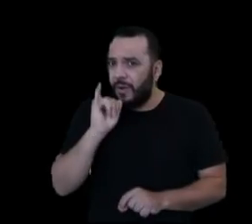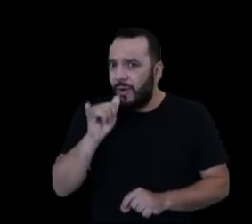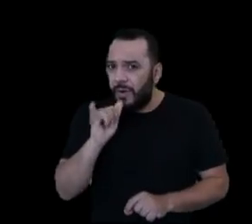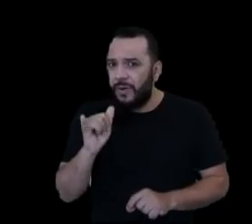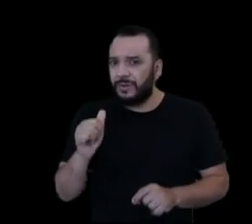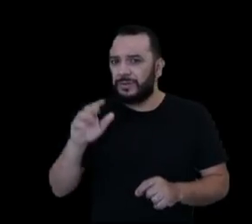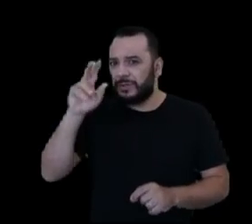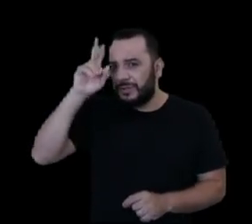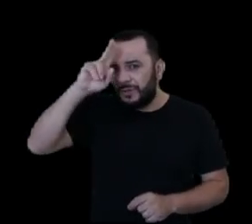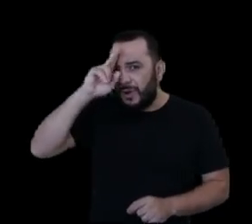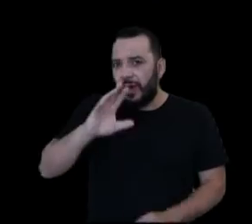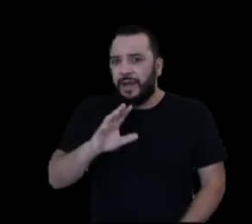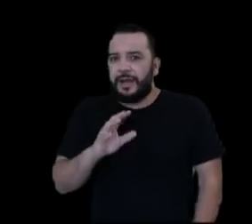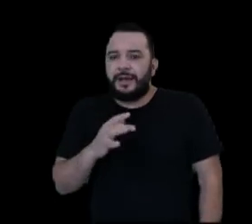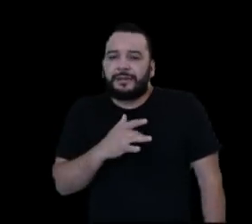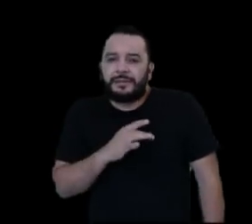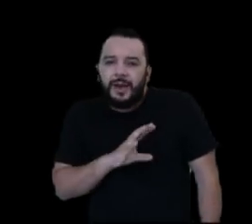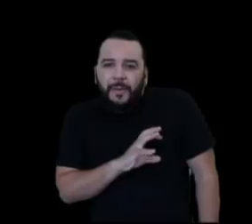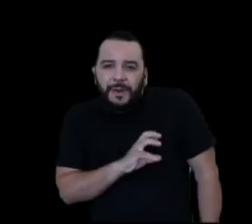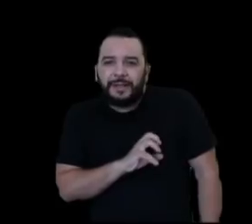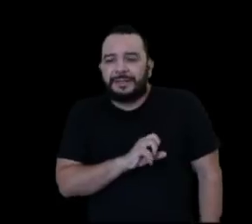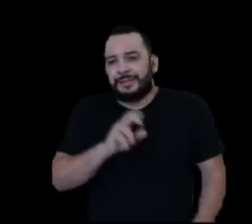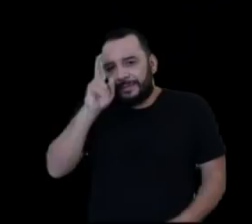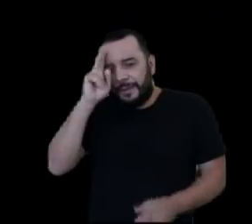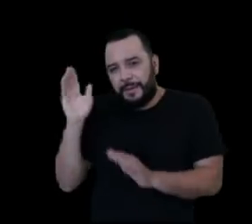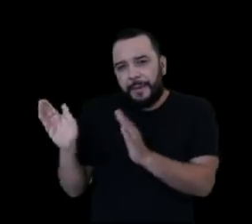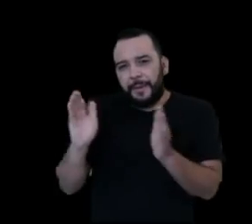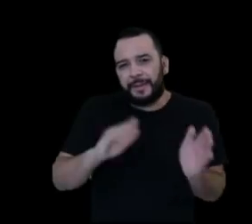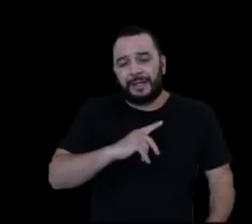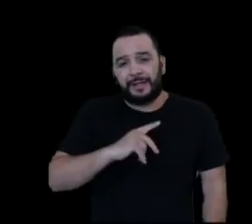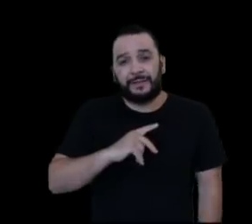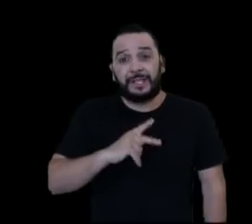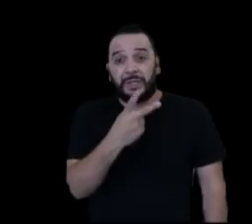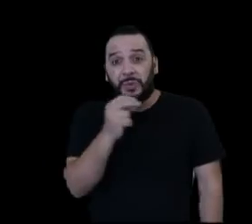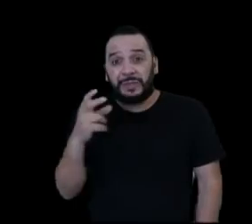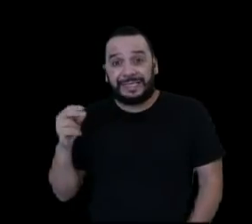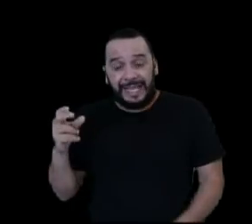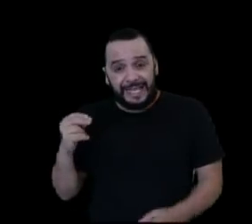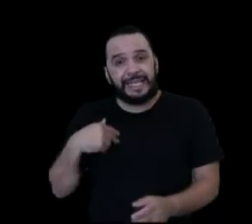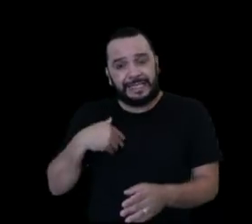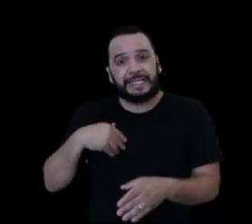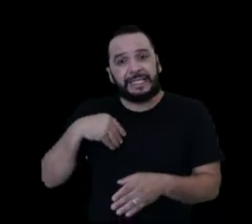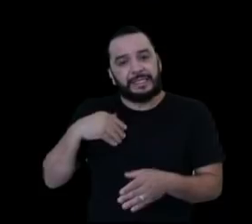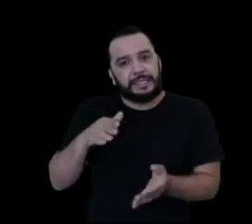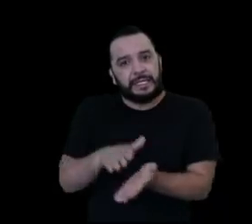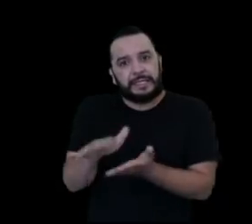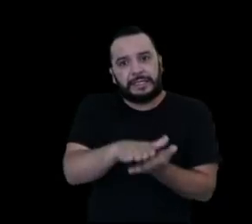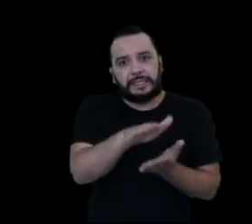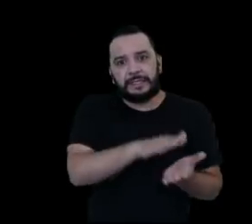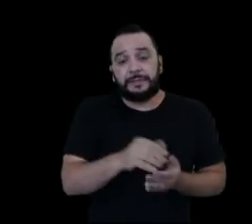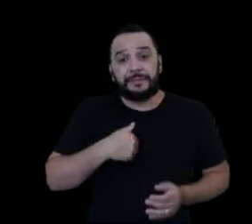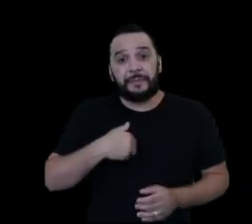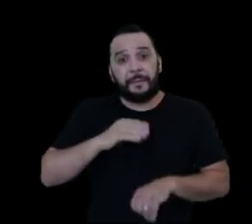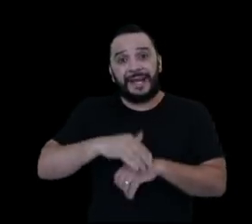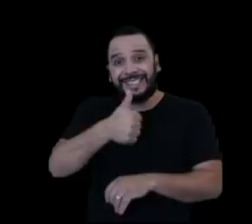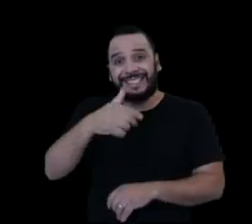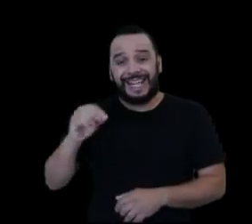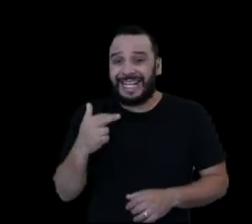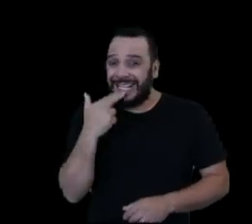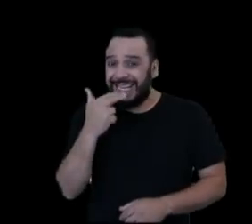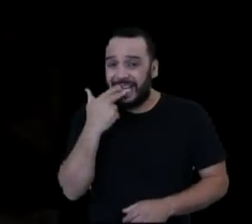Uma das mais importantes escritoras brasileiras do século XX, Clarice Lispector nunca se considerou uma profissional da